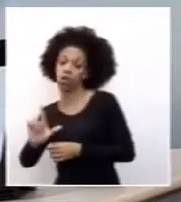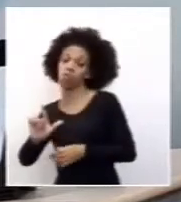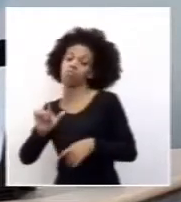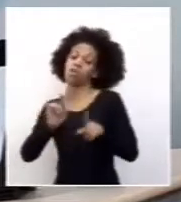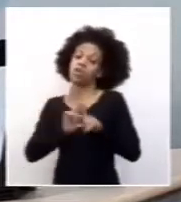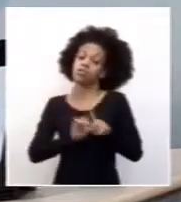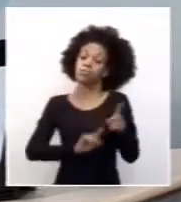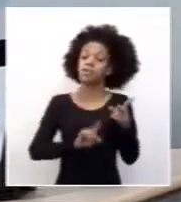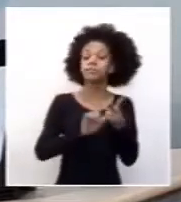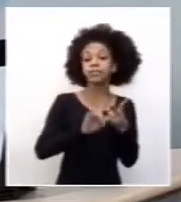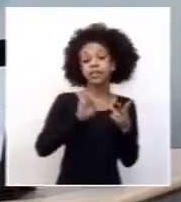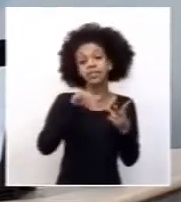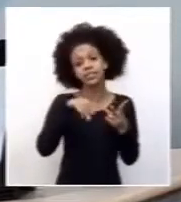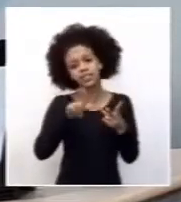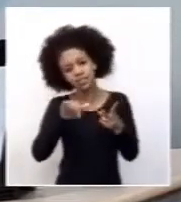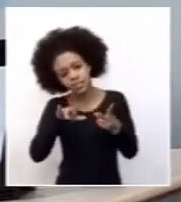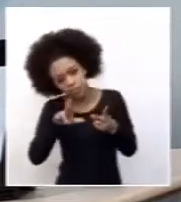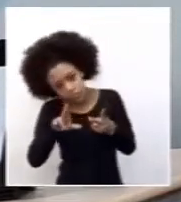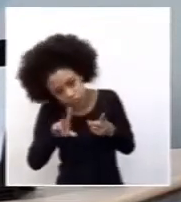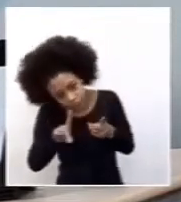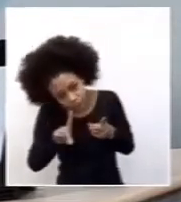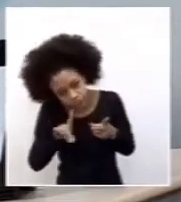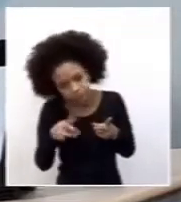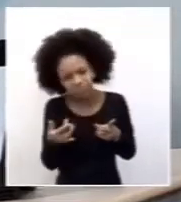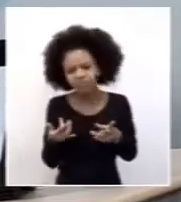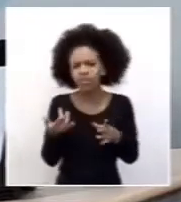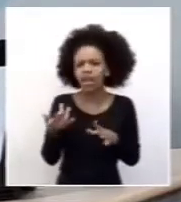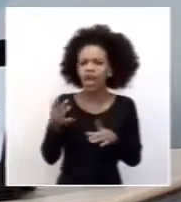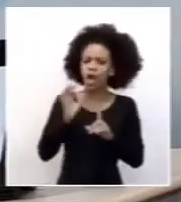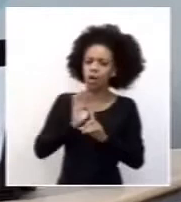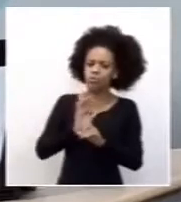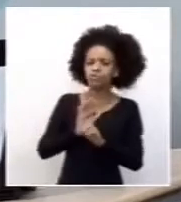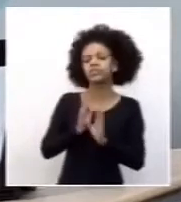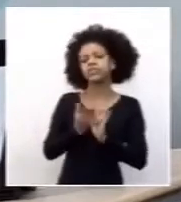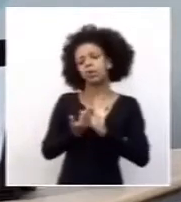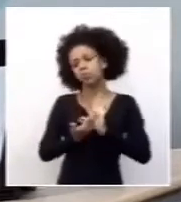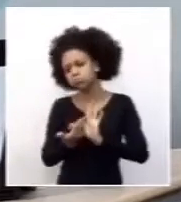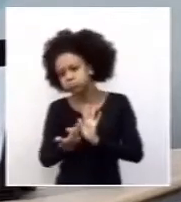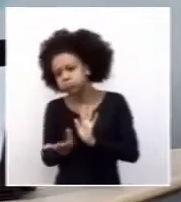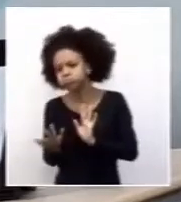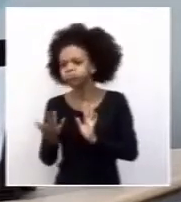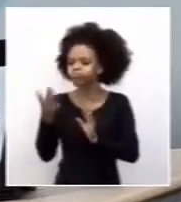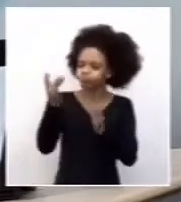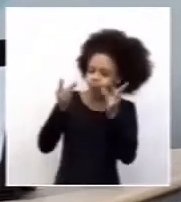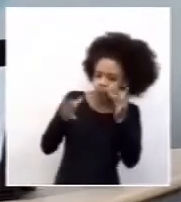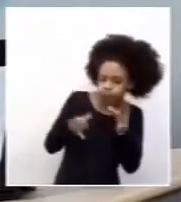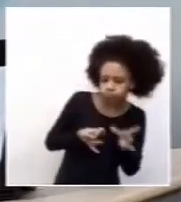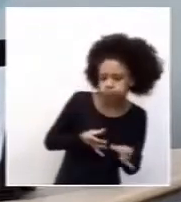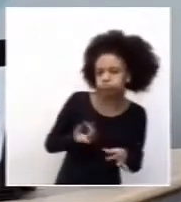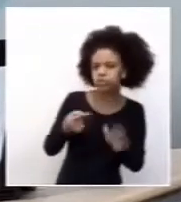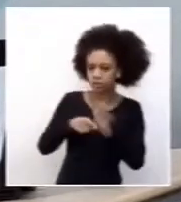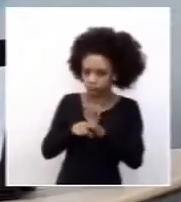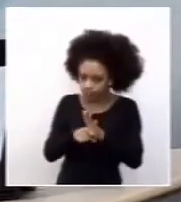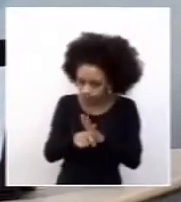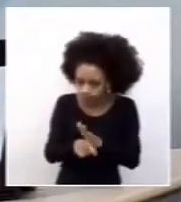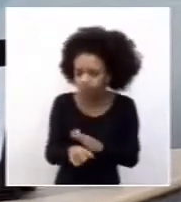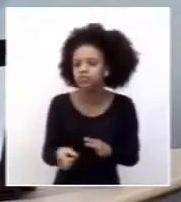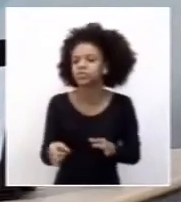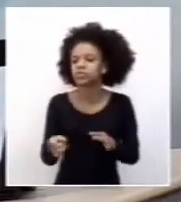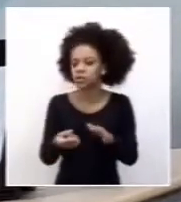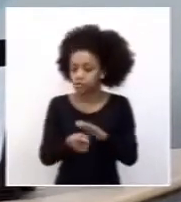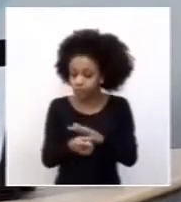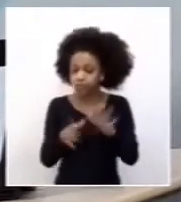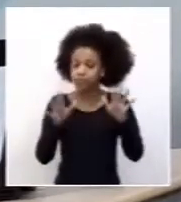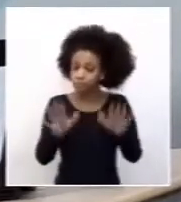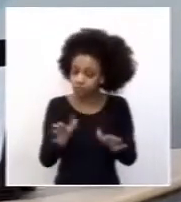uma referência para ir para os professores, depois não saiba mais, estarem destacando, olhando e aprofundando esses estudos. Tá? Lembrando, né, que